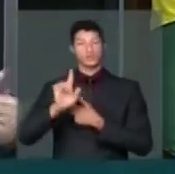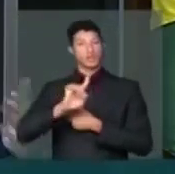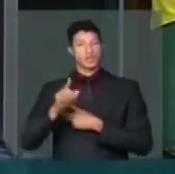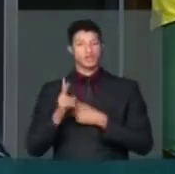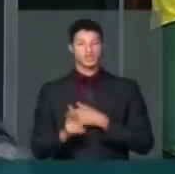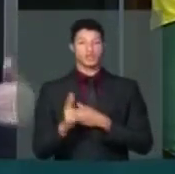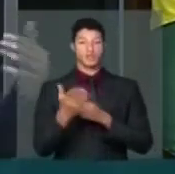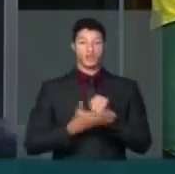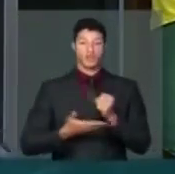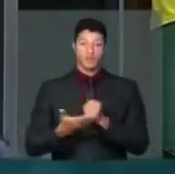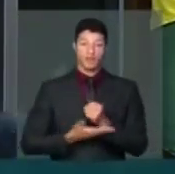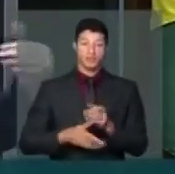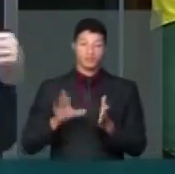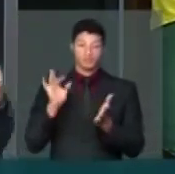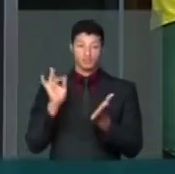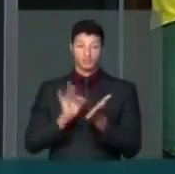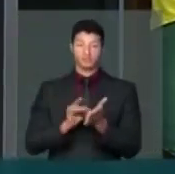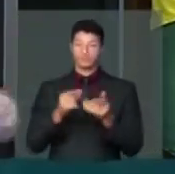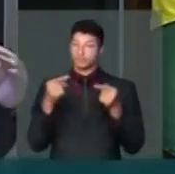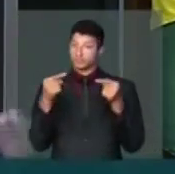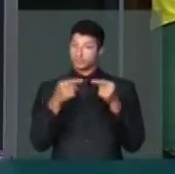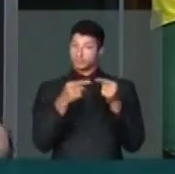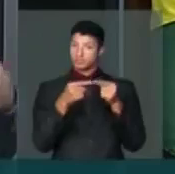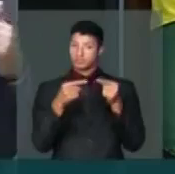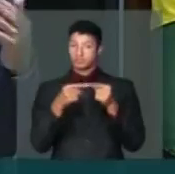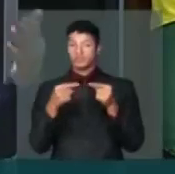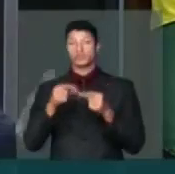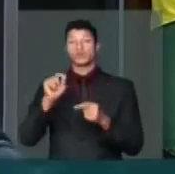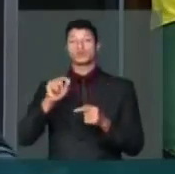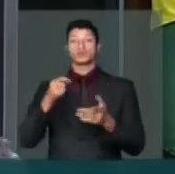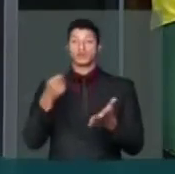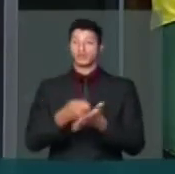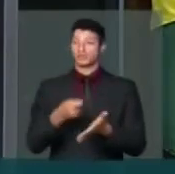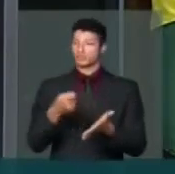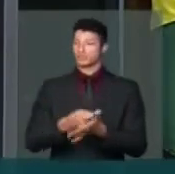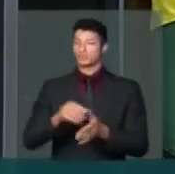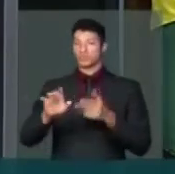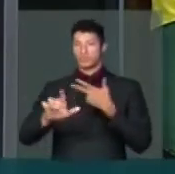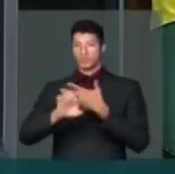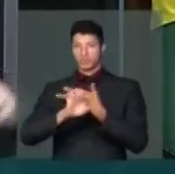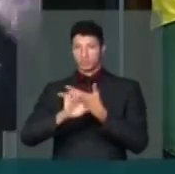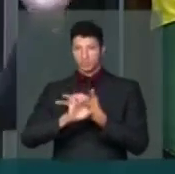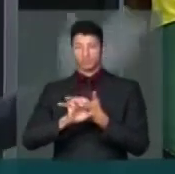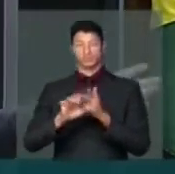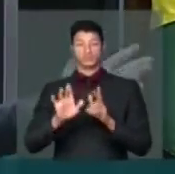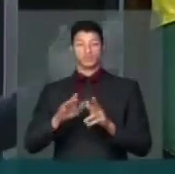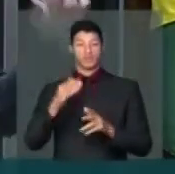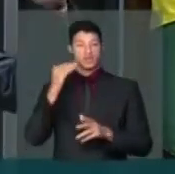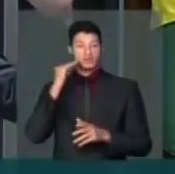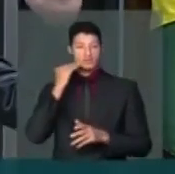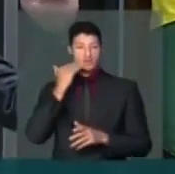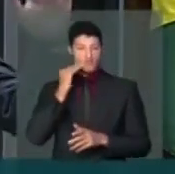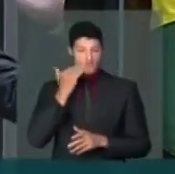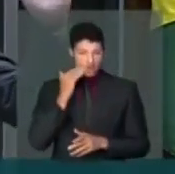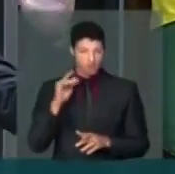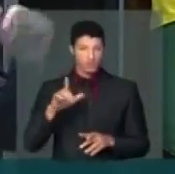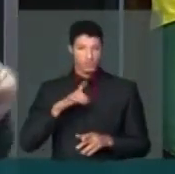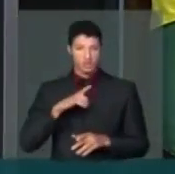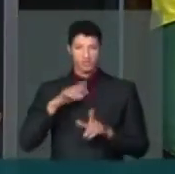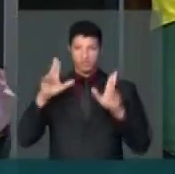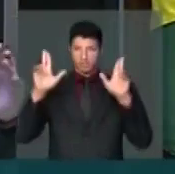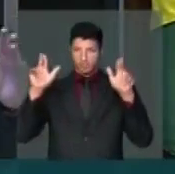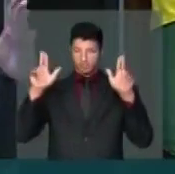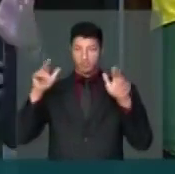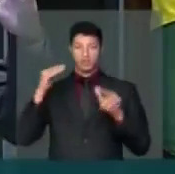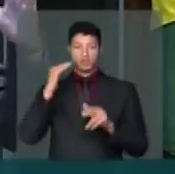base que esteja de fato comprometida com o que está comprometido o executivo. Defeito, é um parênteses